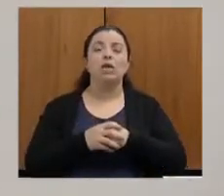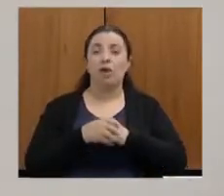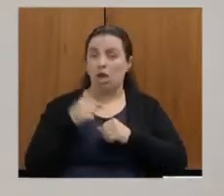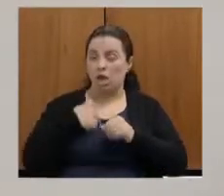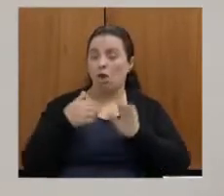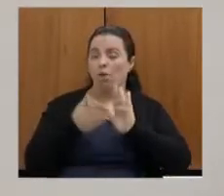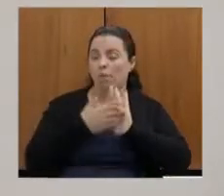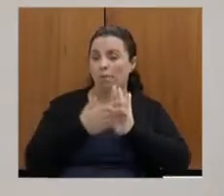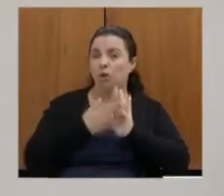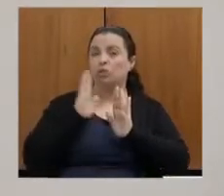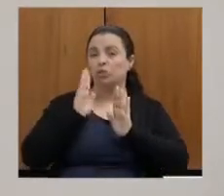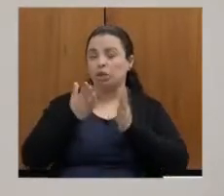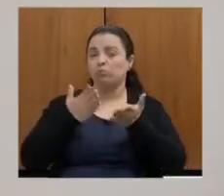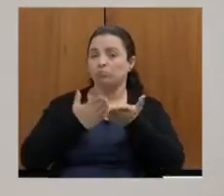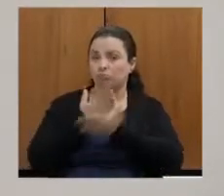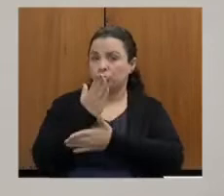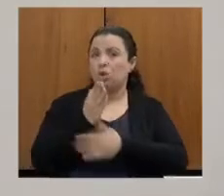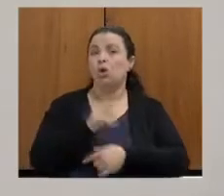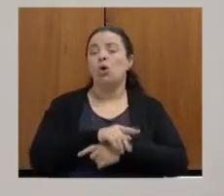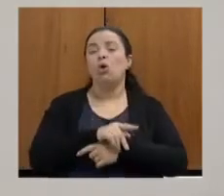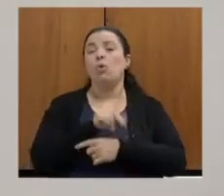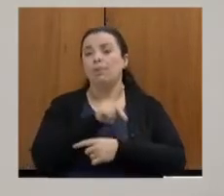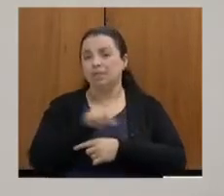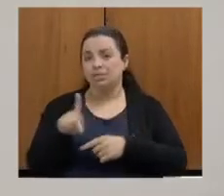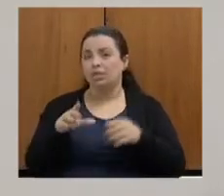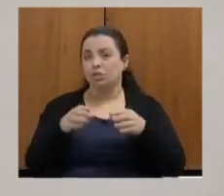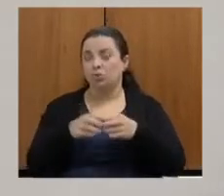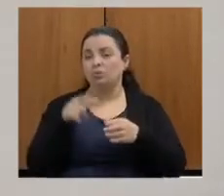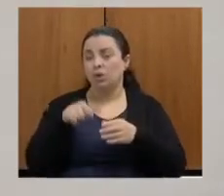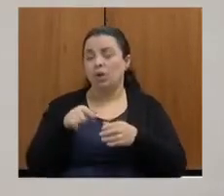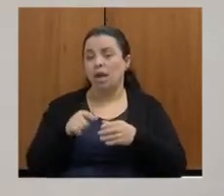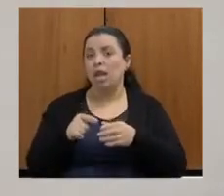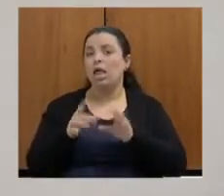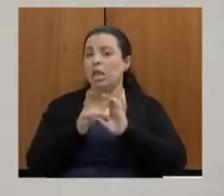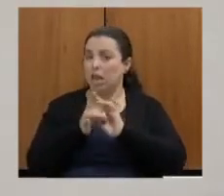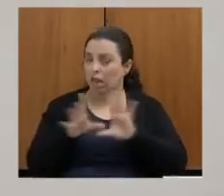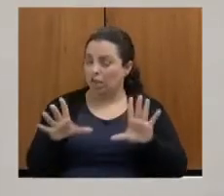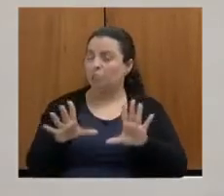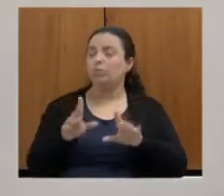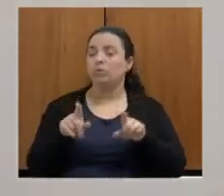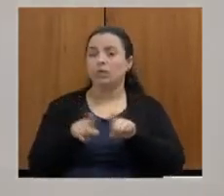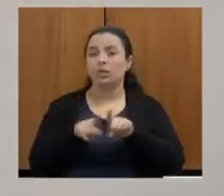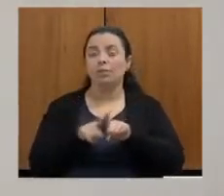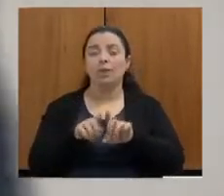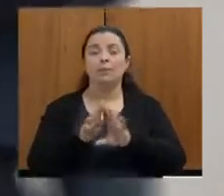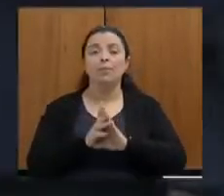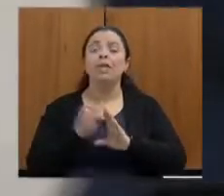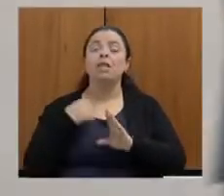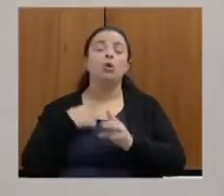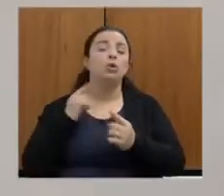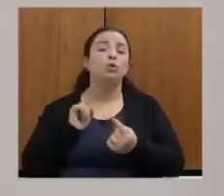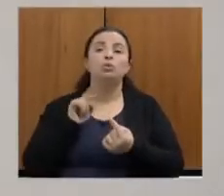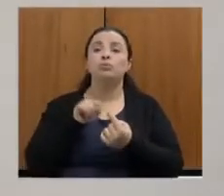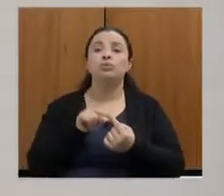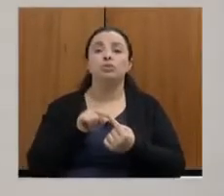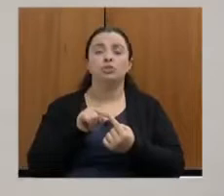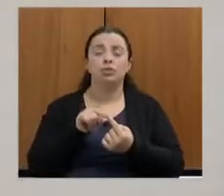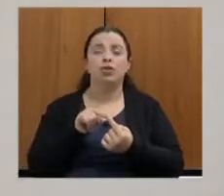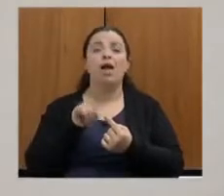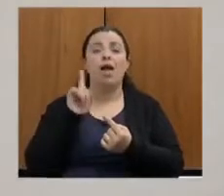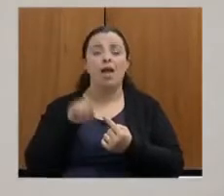presidente da Comissão Deputado João Magalhães mas o nosso objetivo então é fazer aí uma